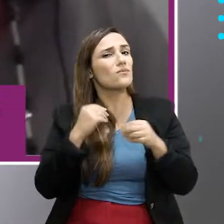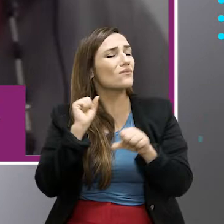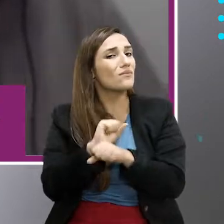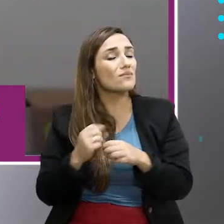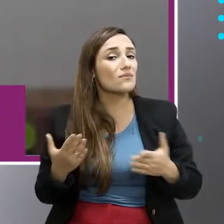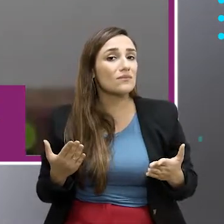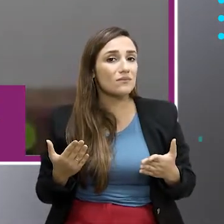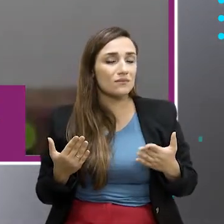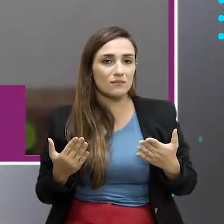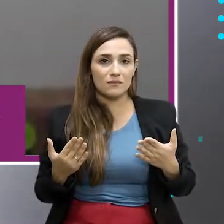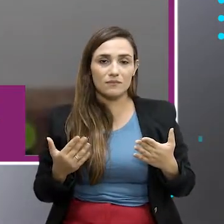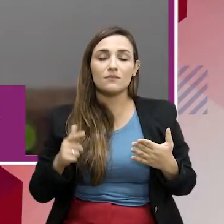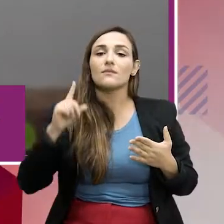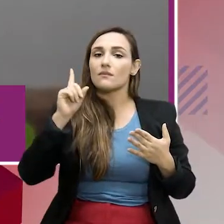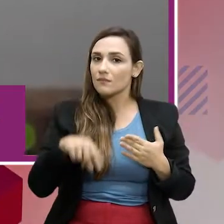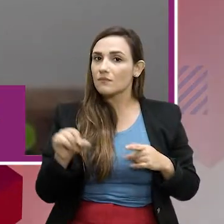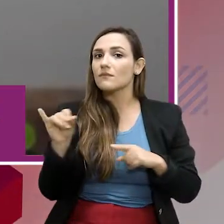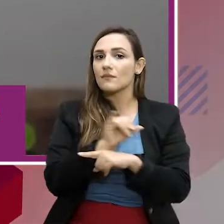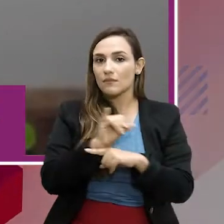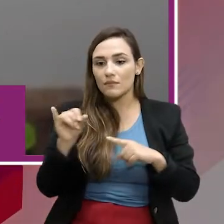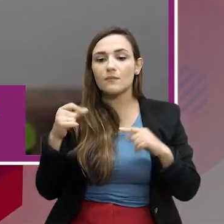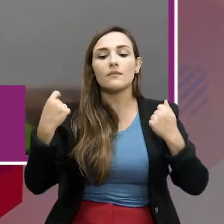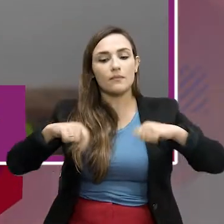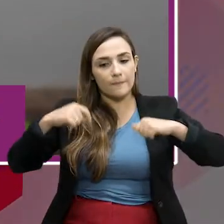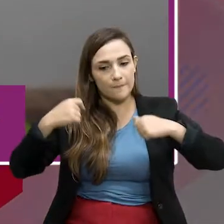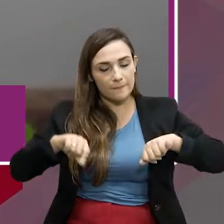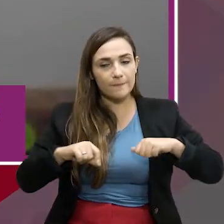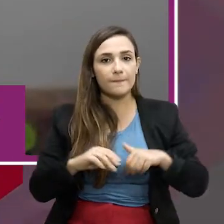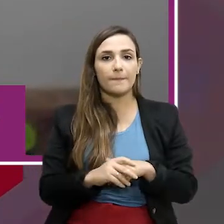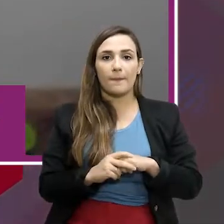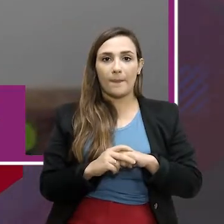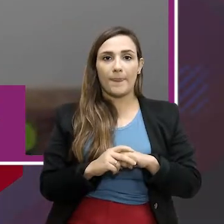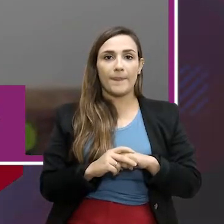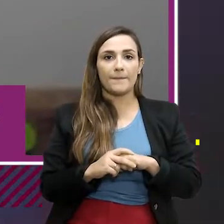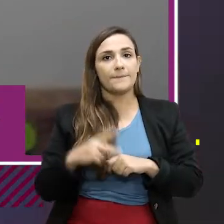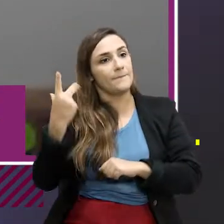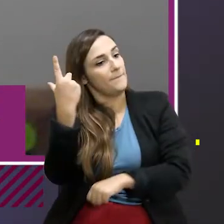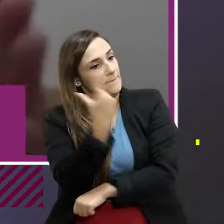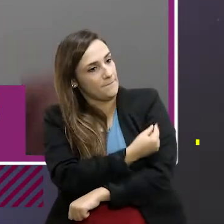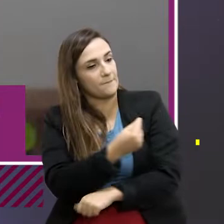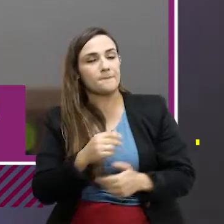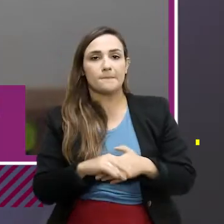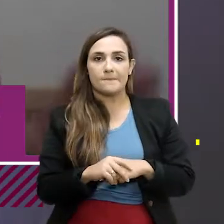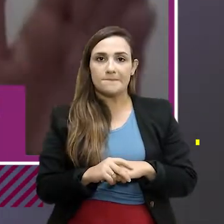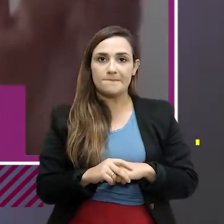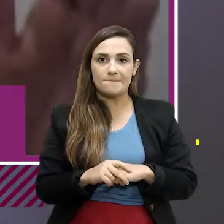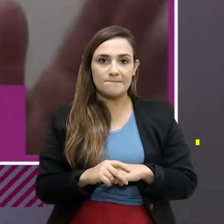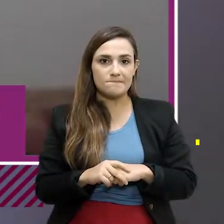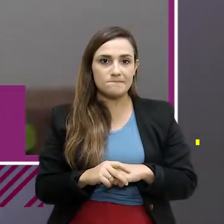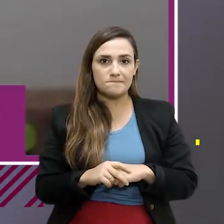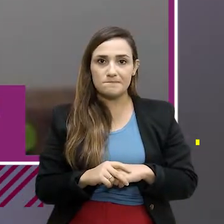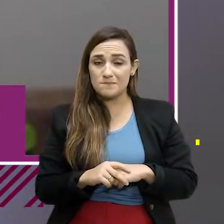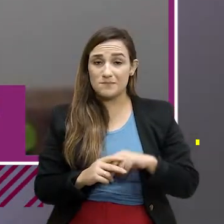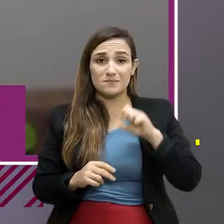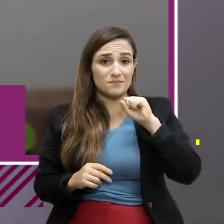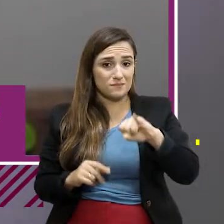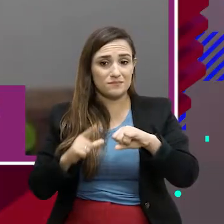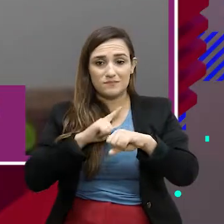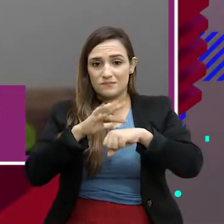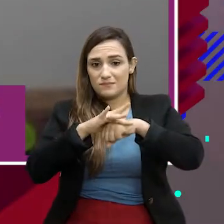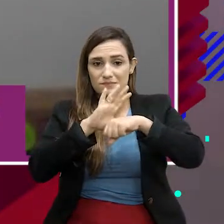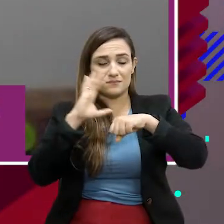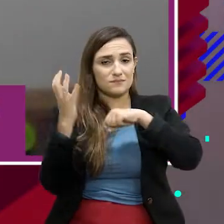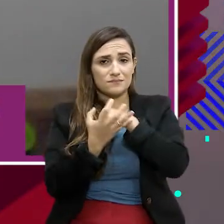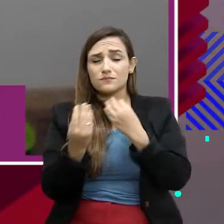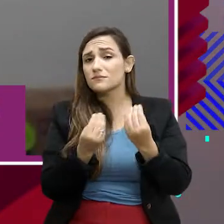a circulação do vírus. Parar a circulação do vírus não tem outro jeito, precisa